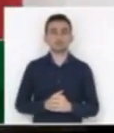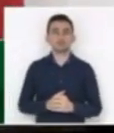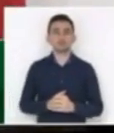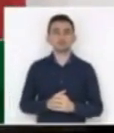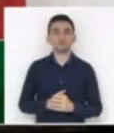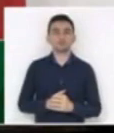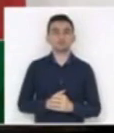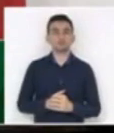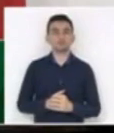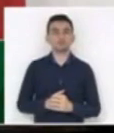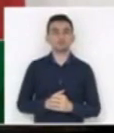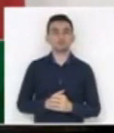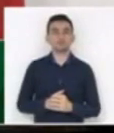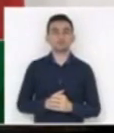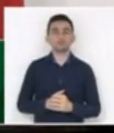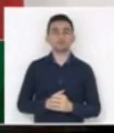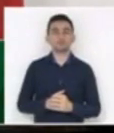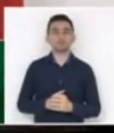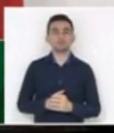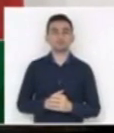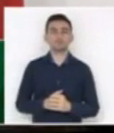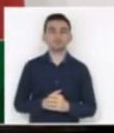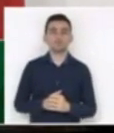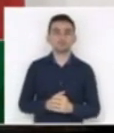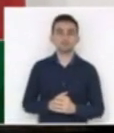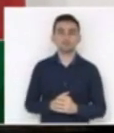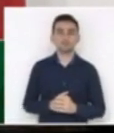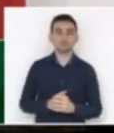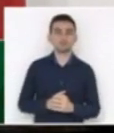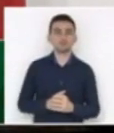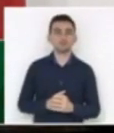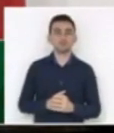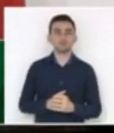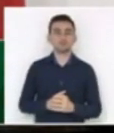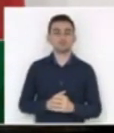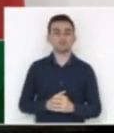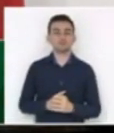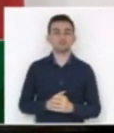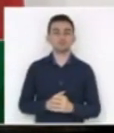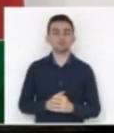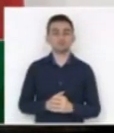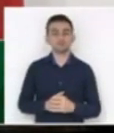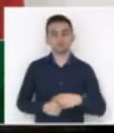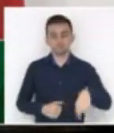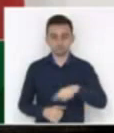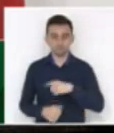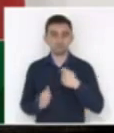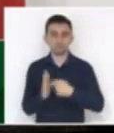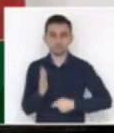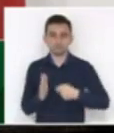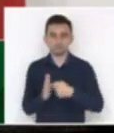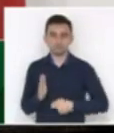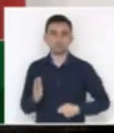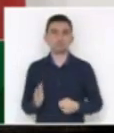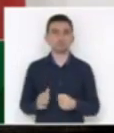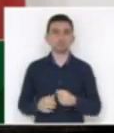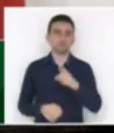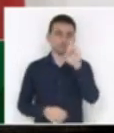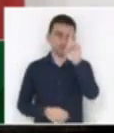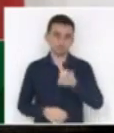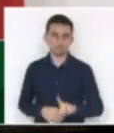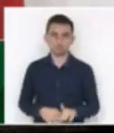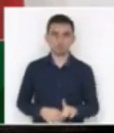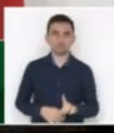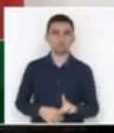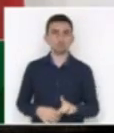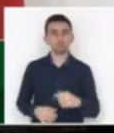participar, parte da audiência pública, e dizer parabéns pela luta, pela caminhada que estão fazendo em direito, né, dos trabalhadores.